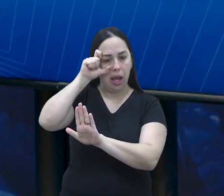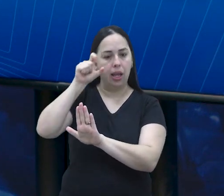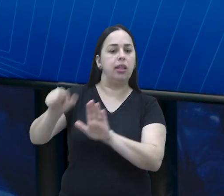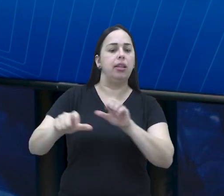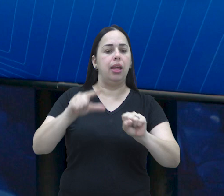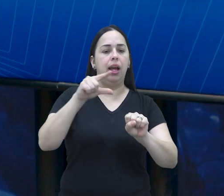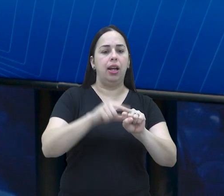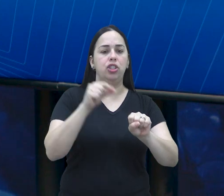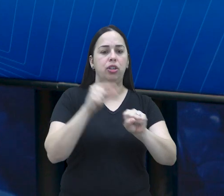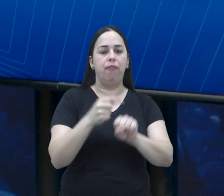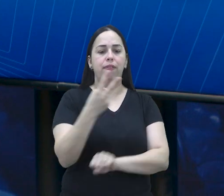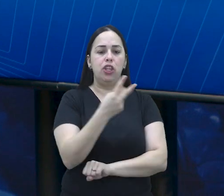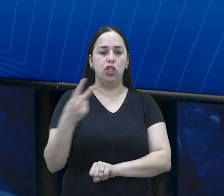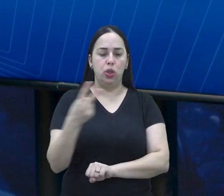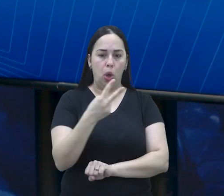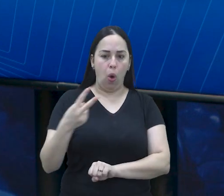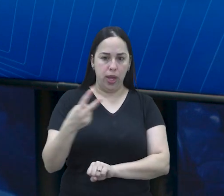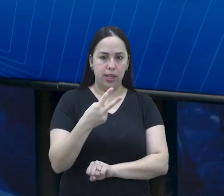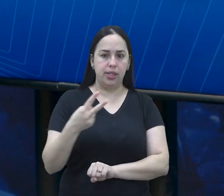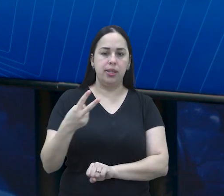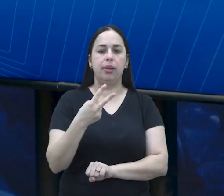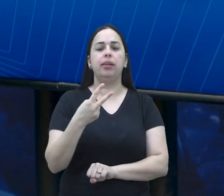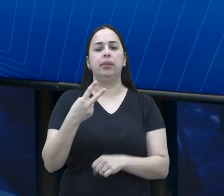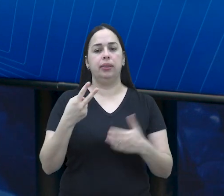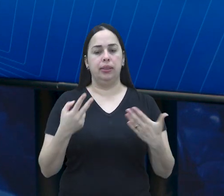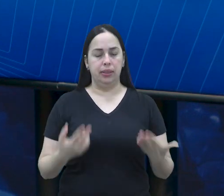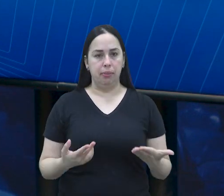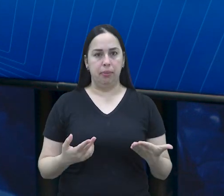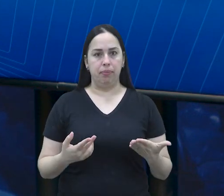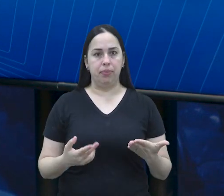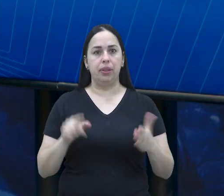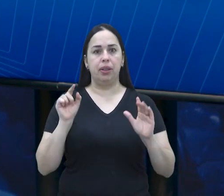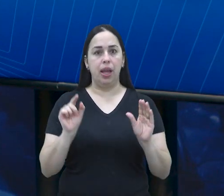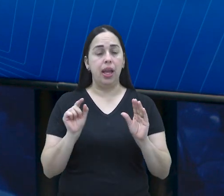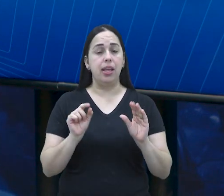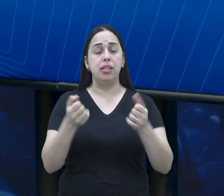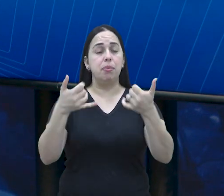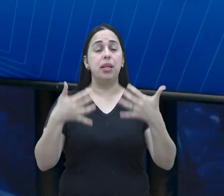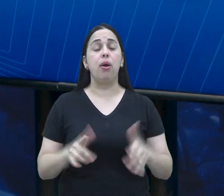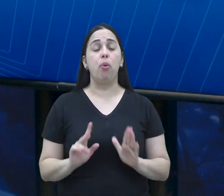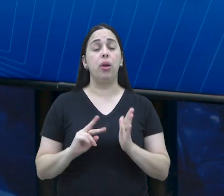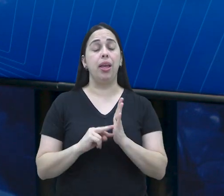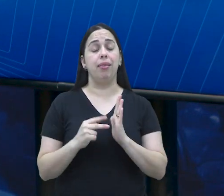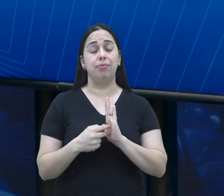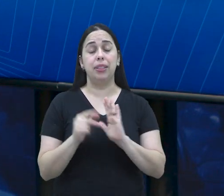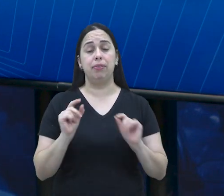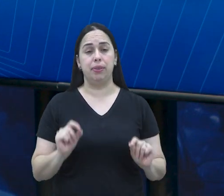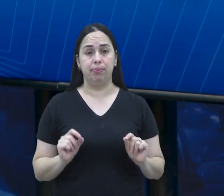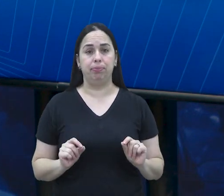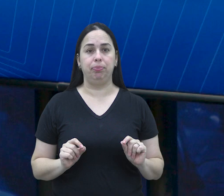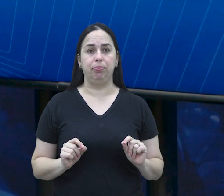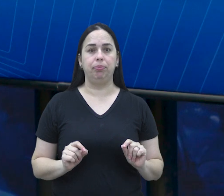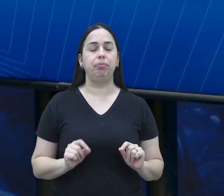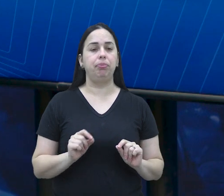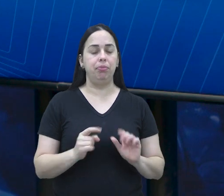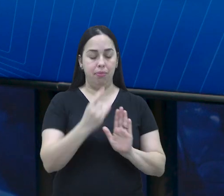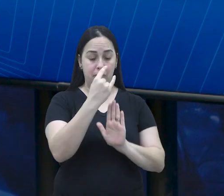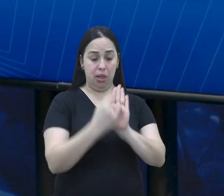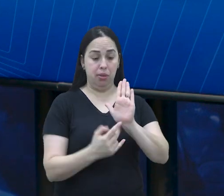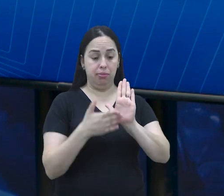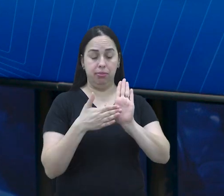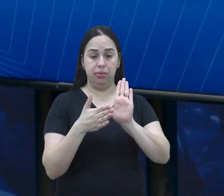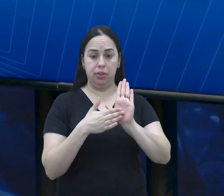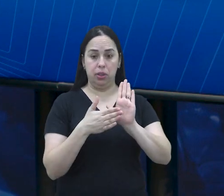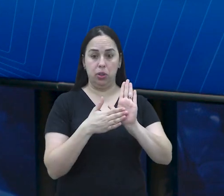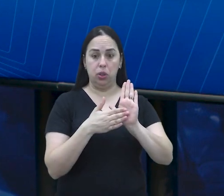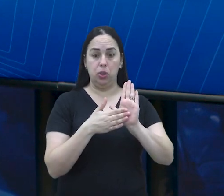e aquele rol, como a gente fala, né, de medidas que estão ali, eles são exemplificativos. O que significa isso? Significa dizer